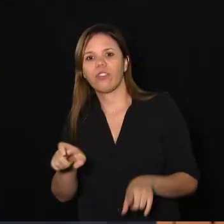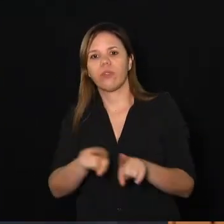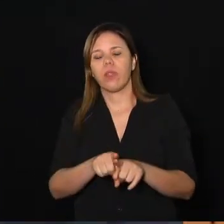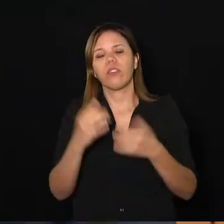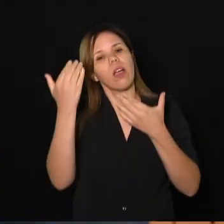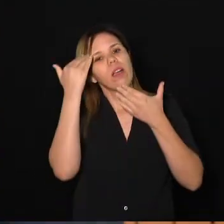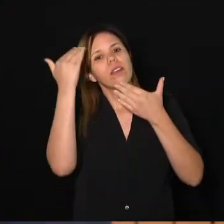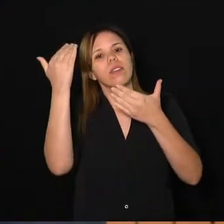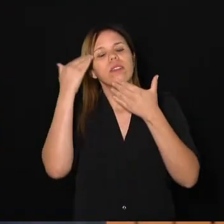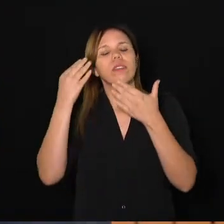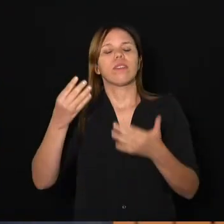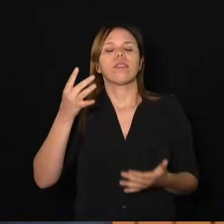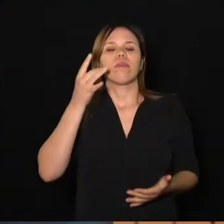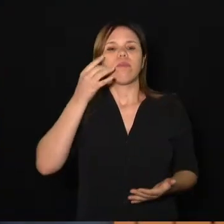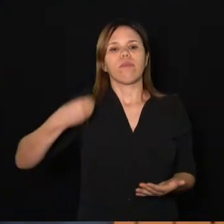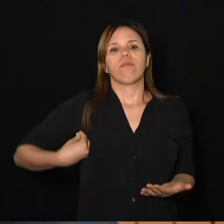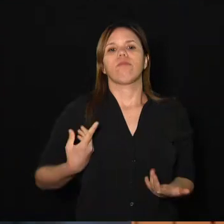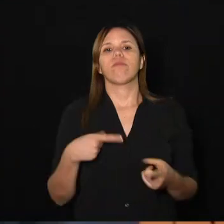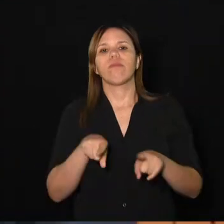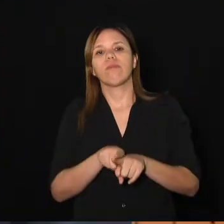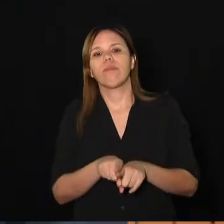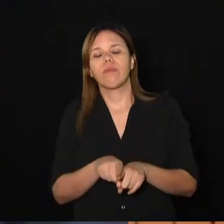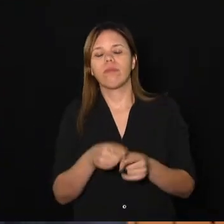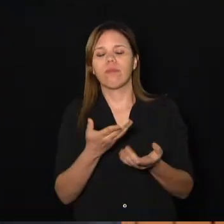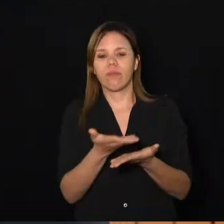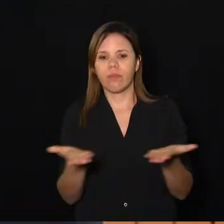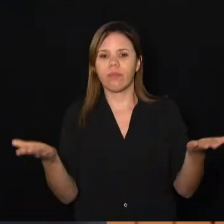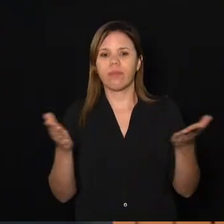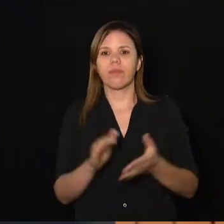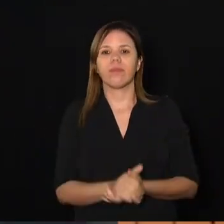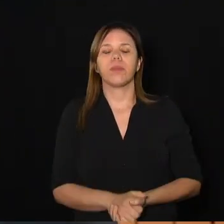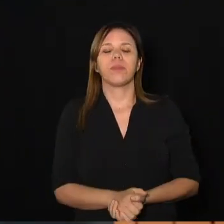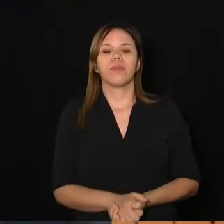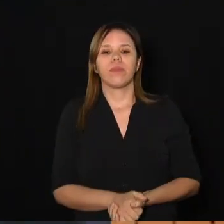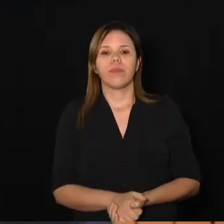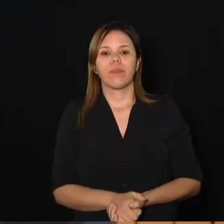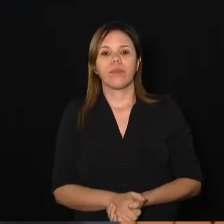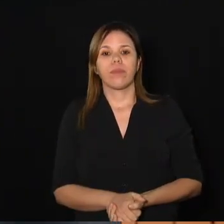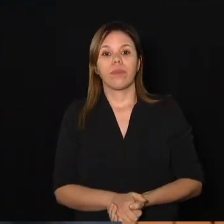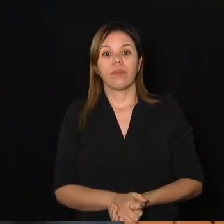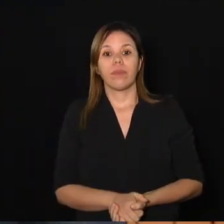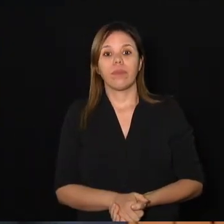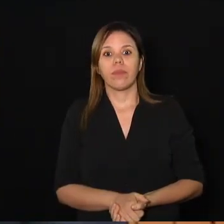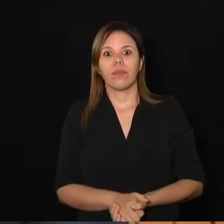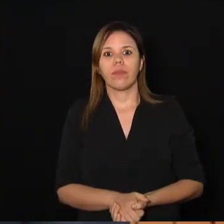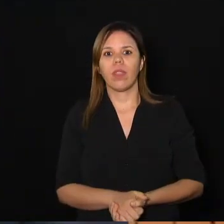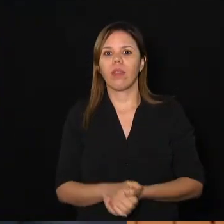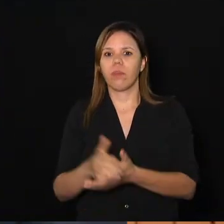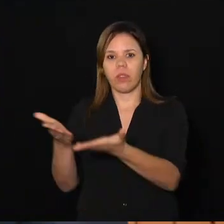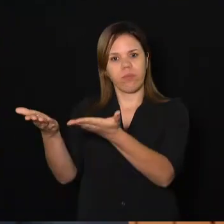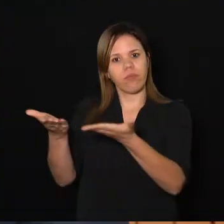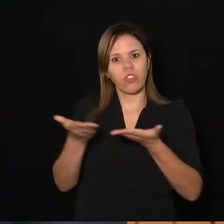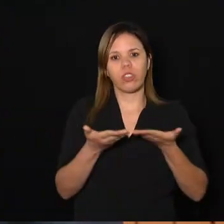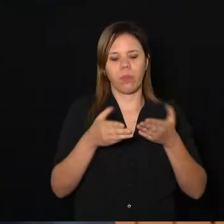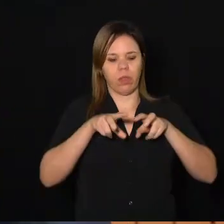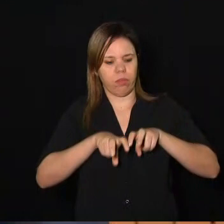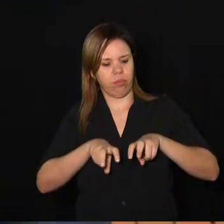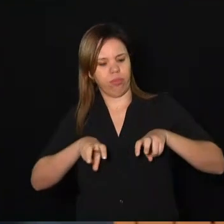agradeço a presença de vossas excelências e para compor a mesa aqui